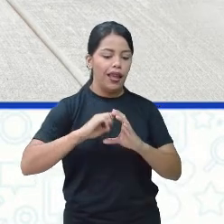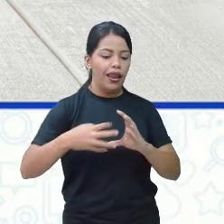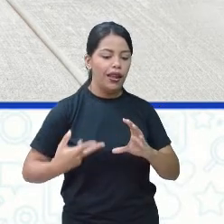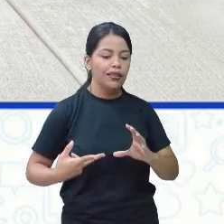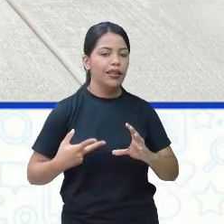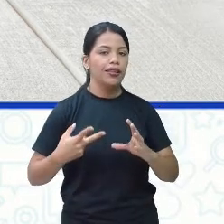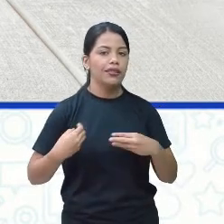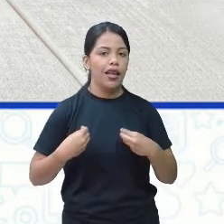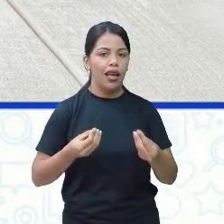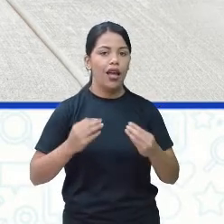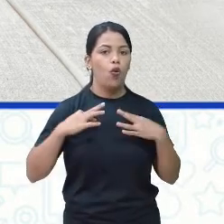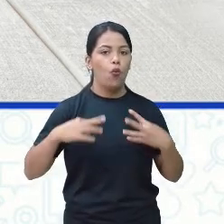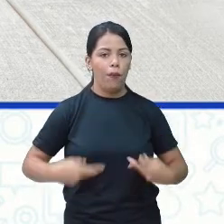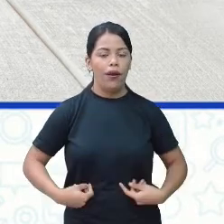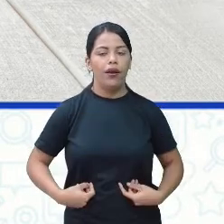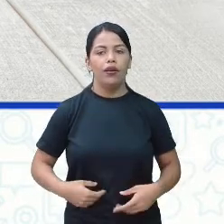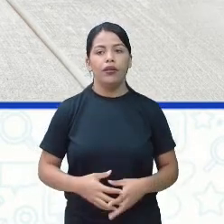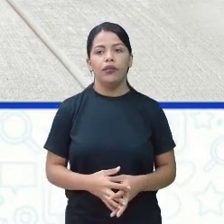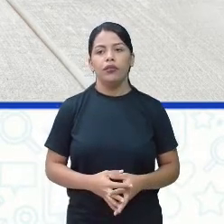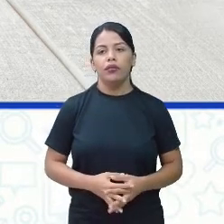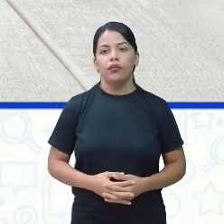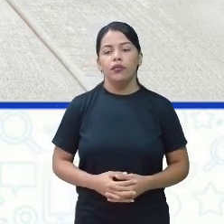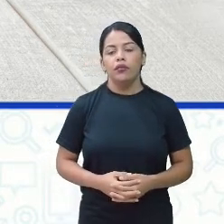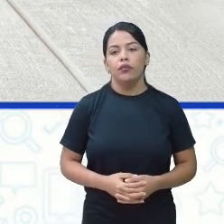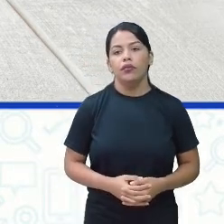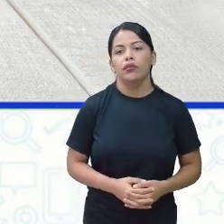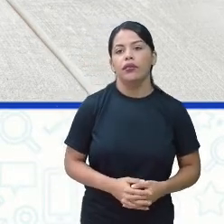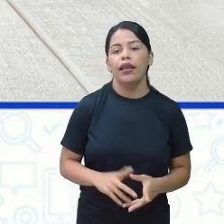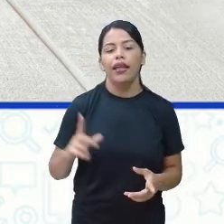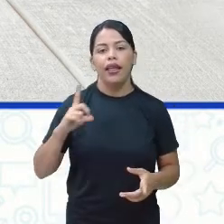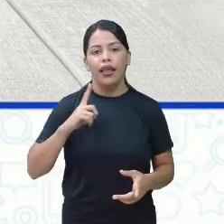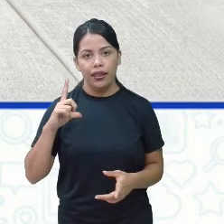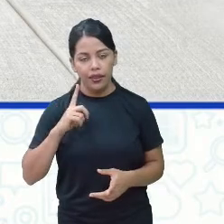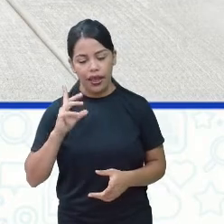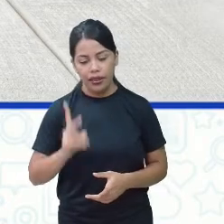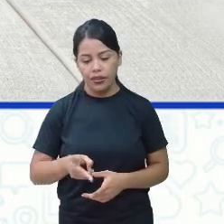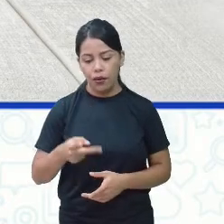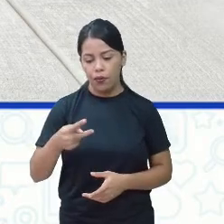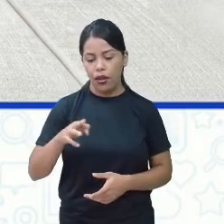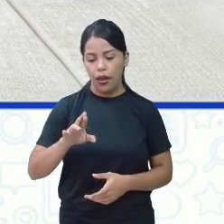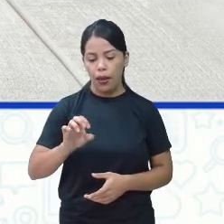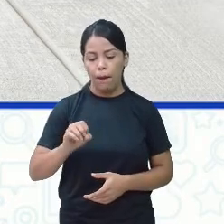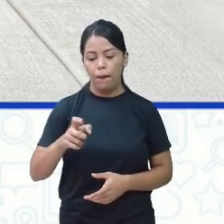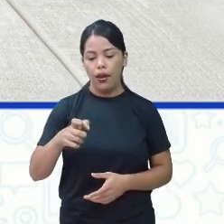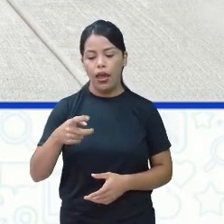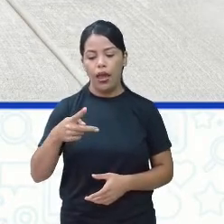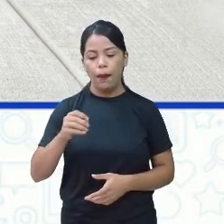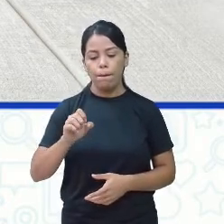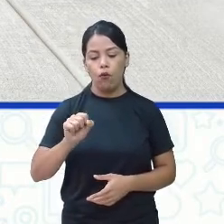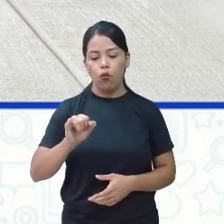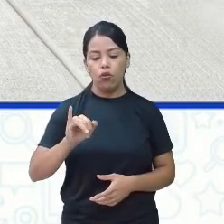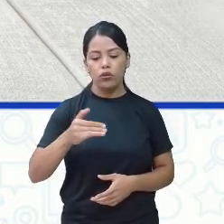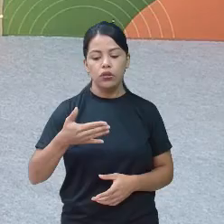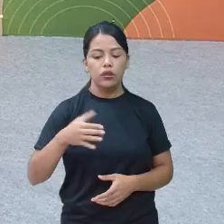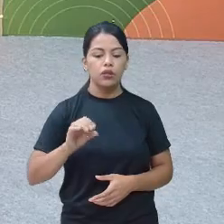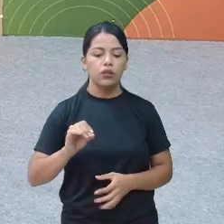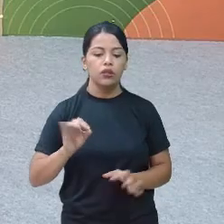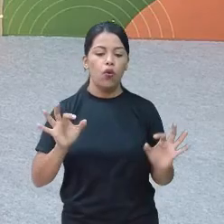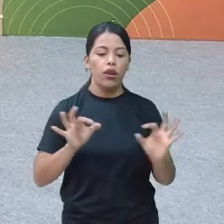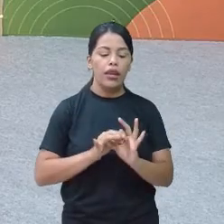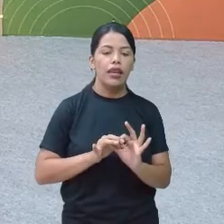estiver personificada. Vem acompanhado de preposição. Lembra que são preposições? São aquelas palavrinhas invariáveis que